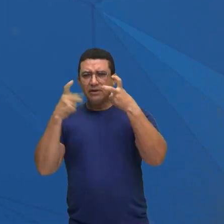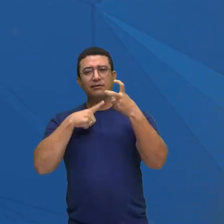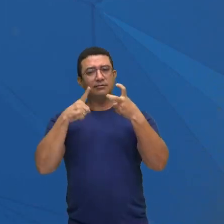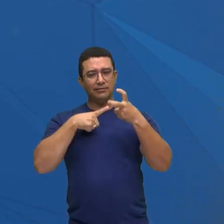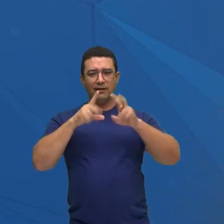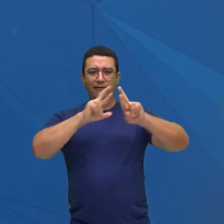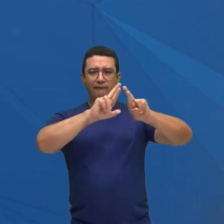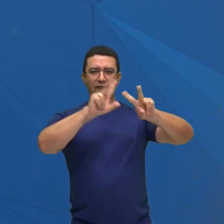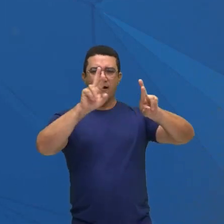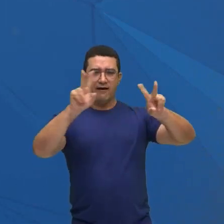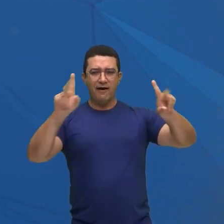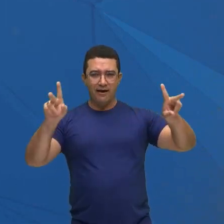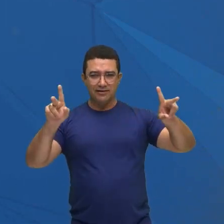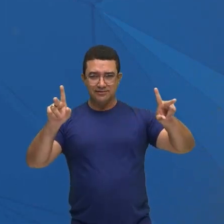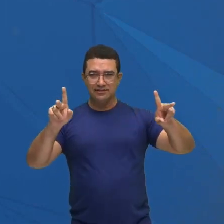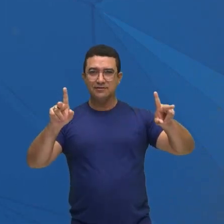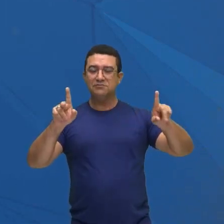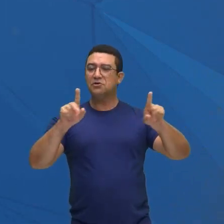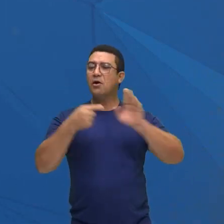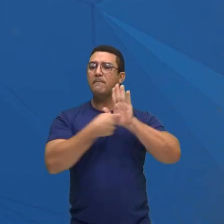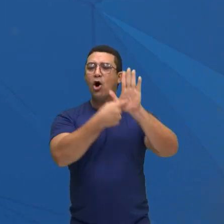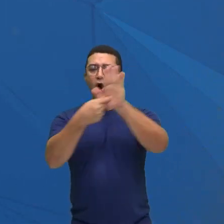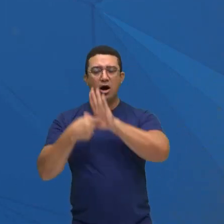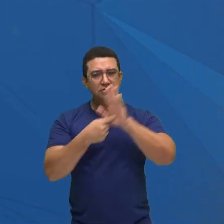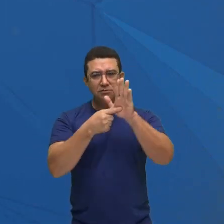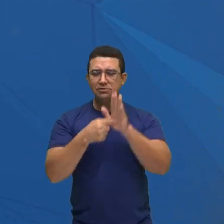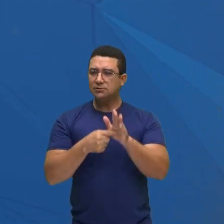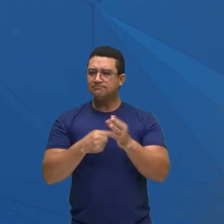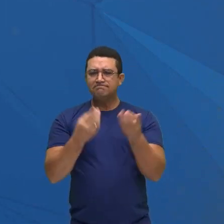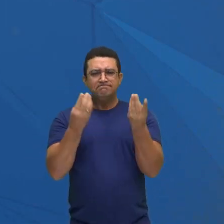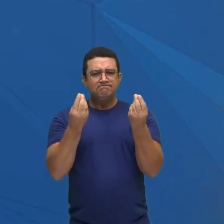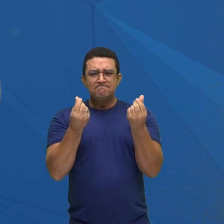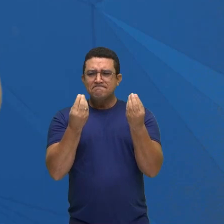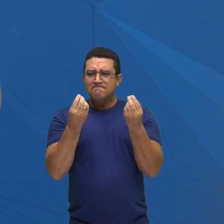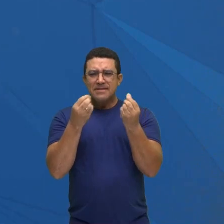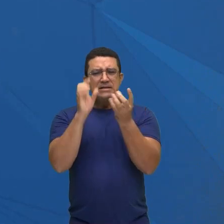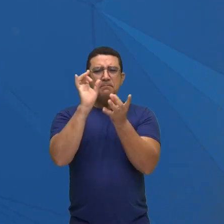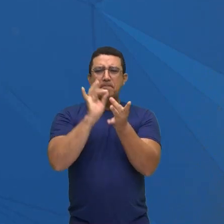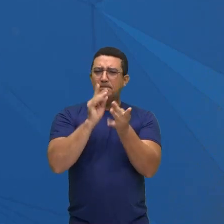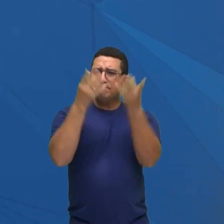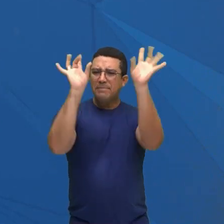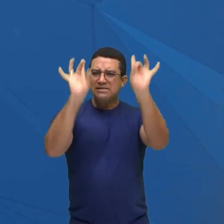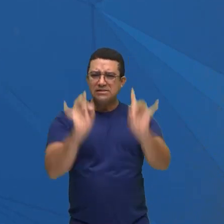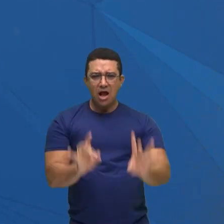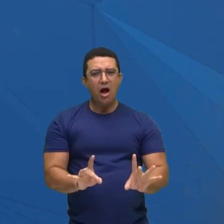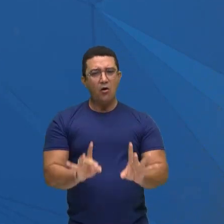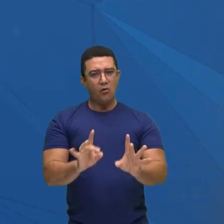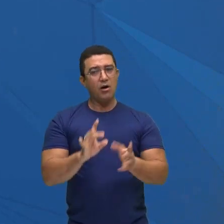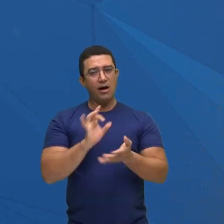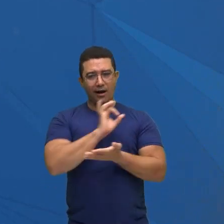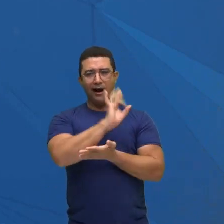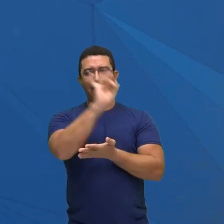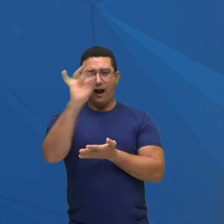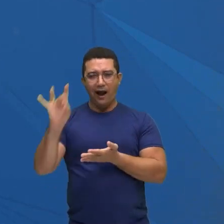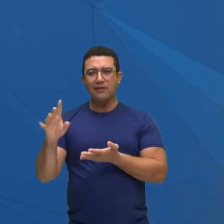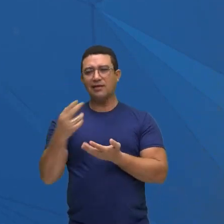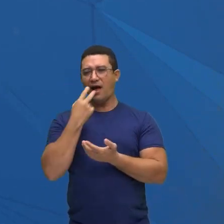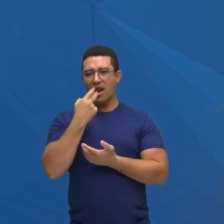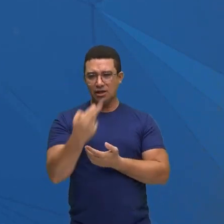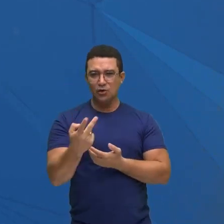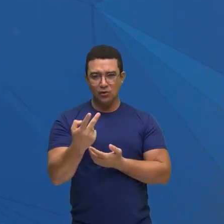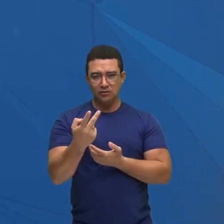essas diferenças, elas trazem riqueza para o idioma, não é? Mas existe uma coisa que ela vai